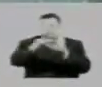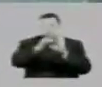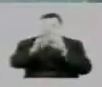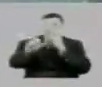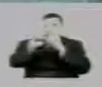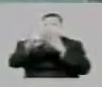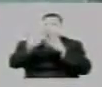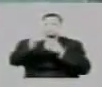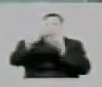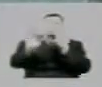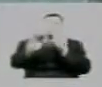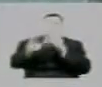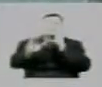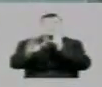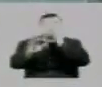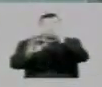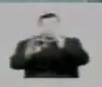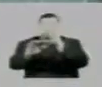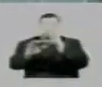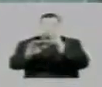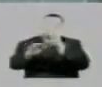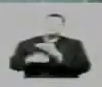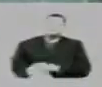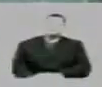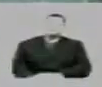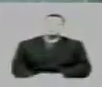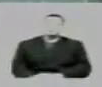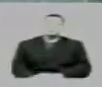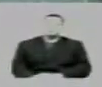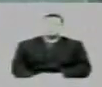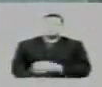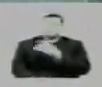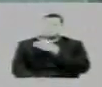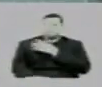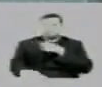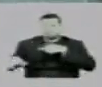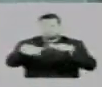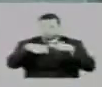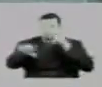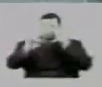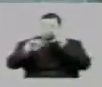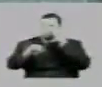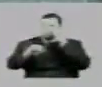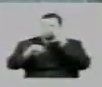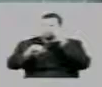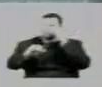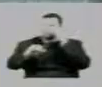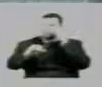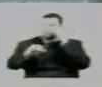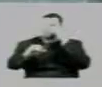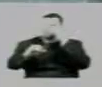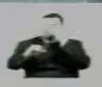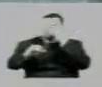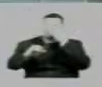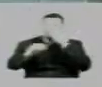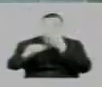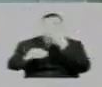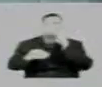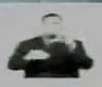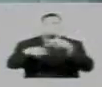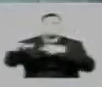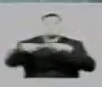União, significará no futuro inibir emprego, significará no futuro